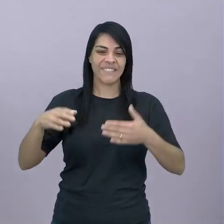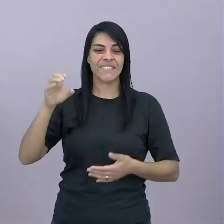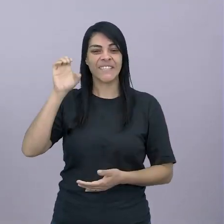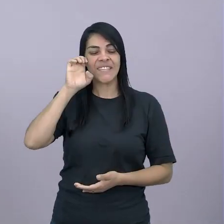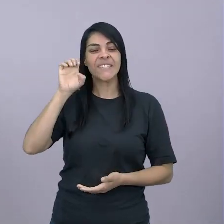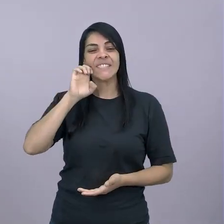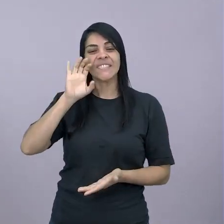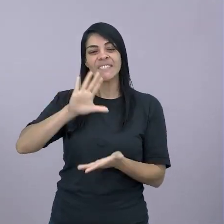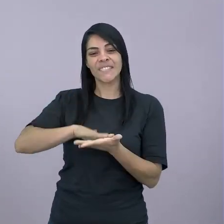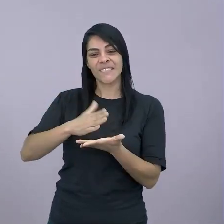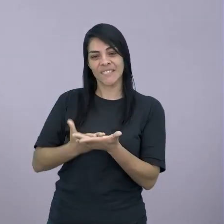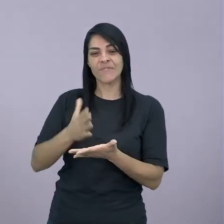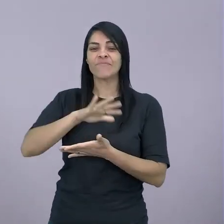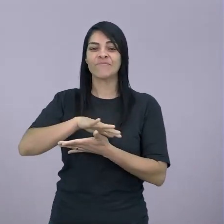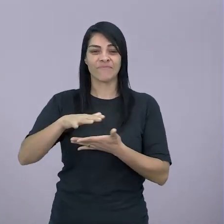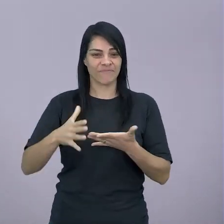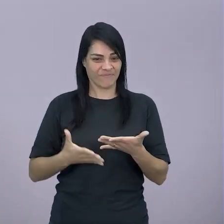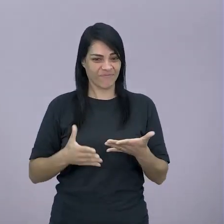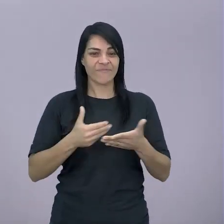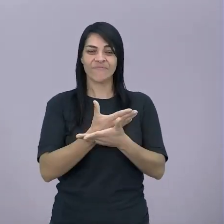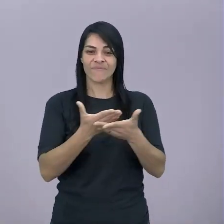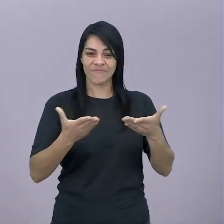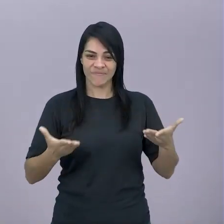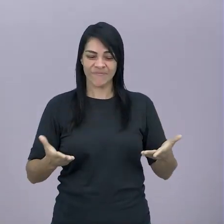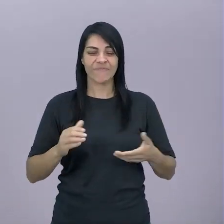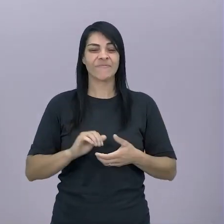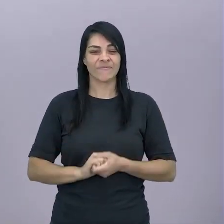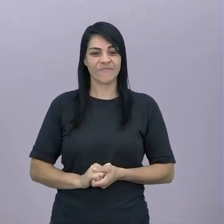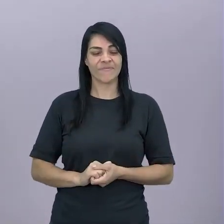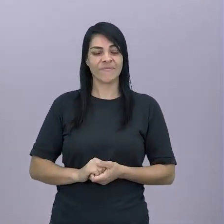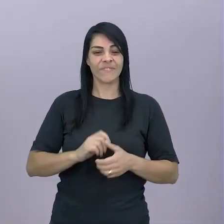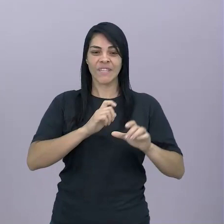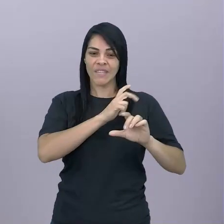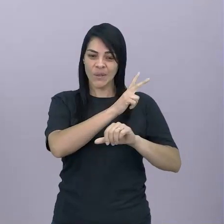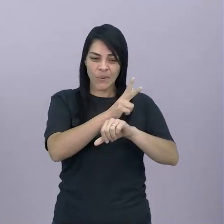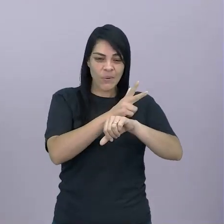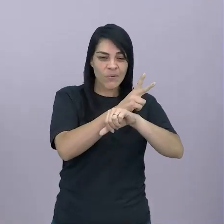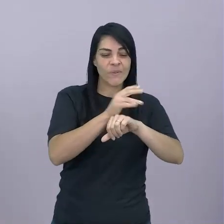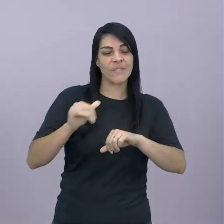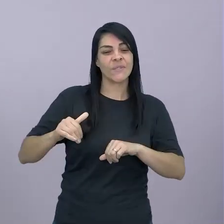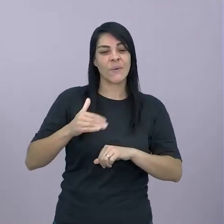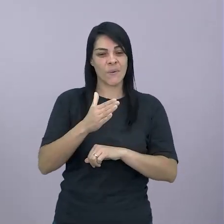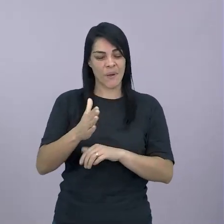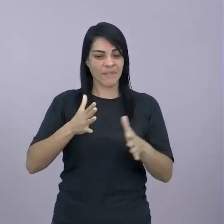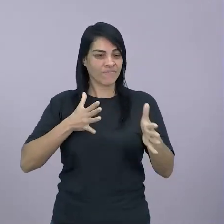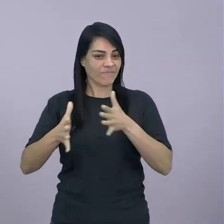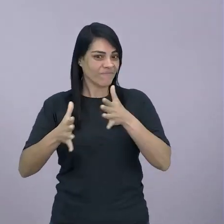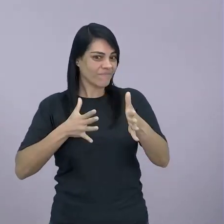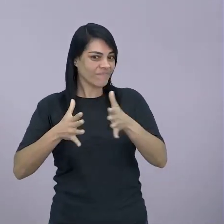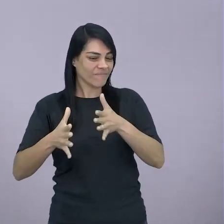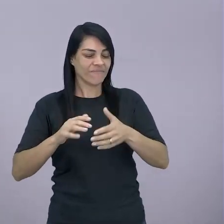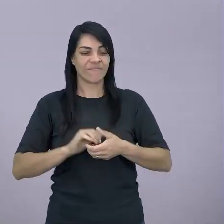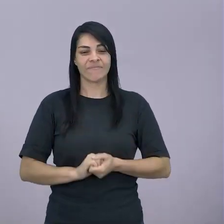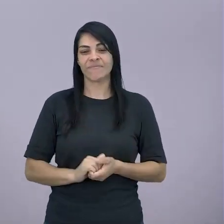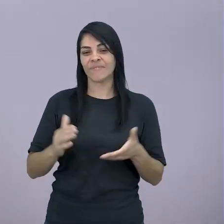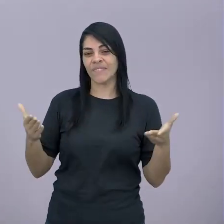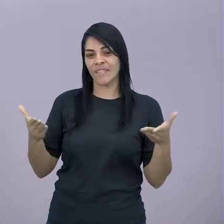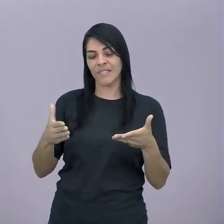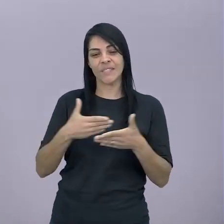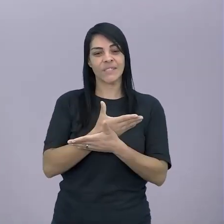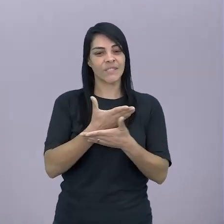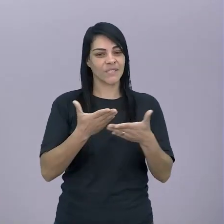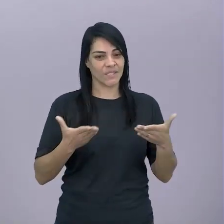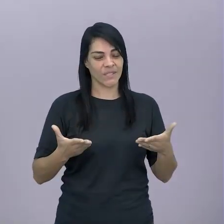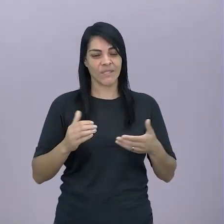a tradução aqui em Libras para gente, tornando o nosso vídeo mais acessível, né? E hoje a gente